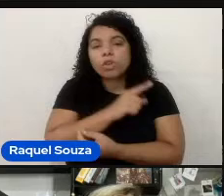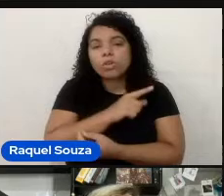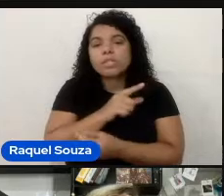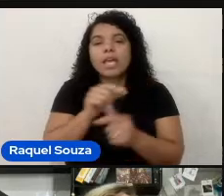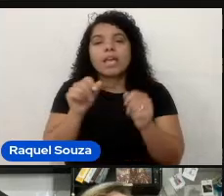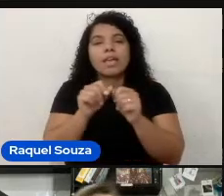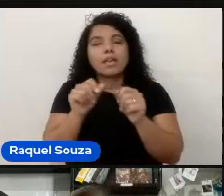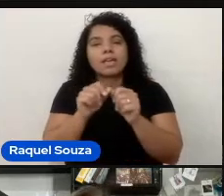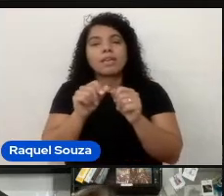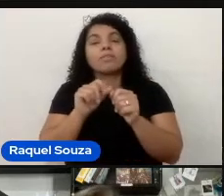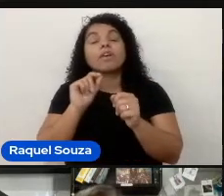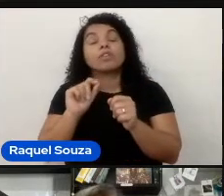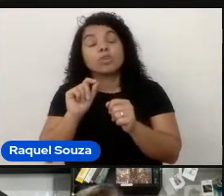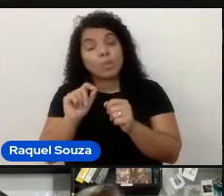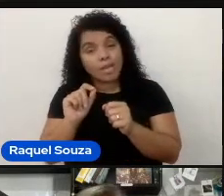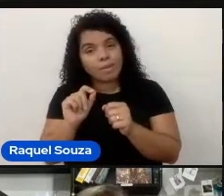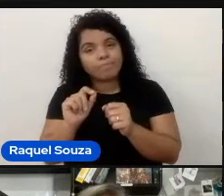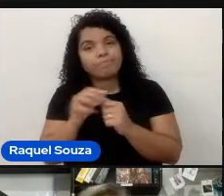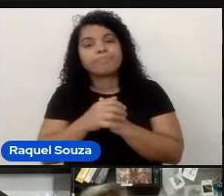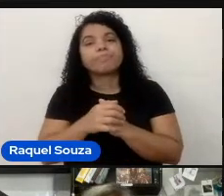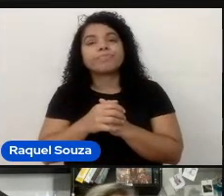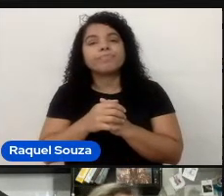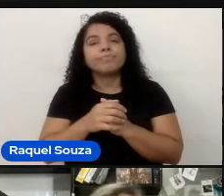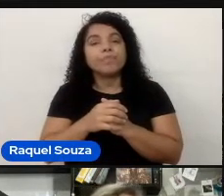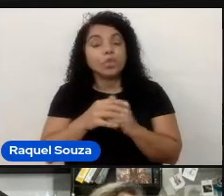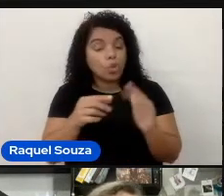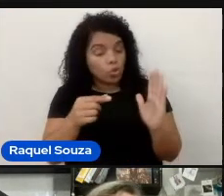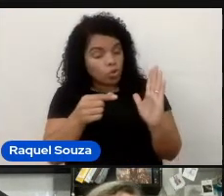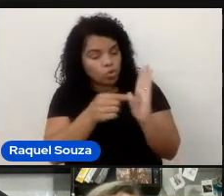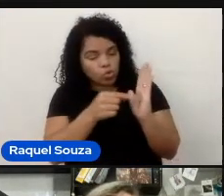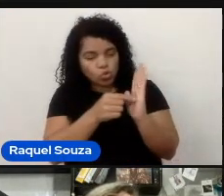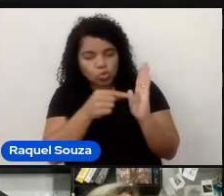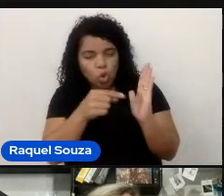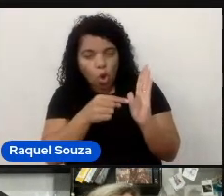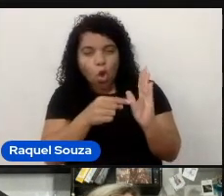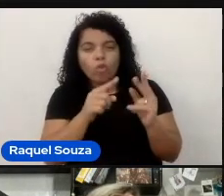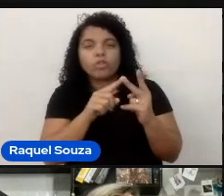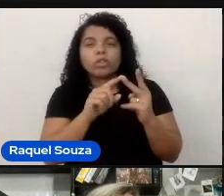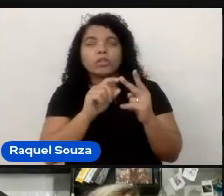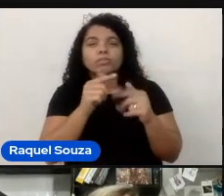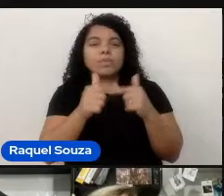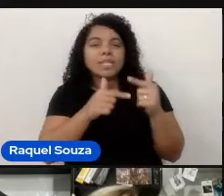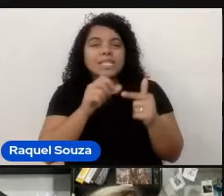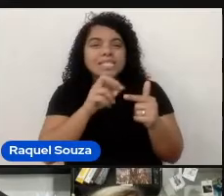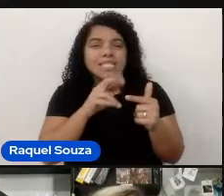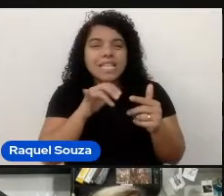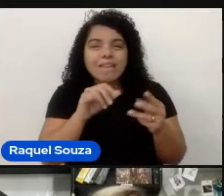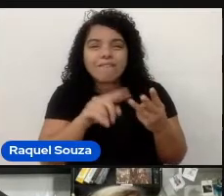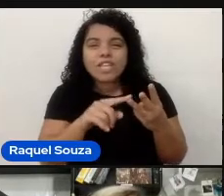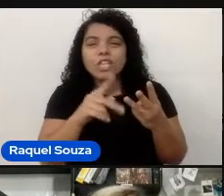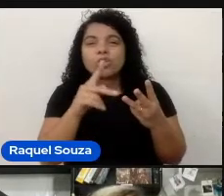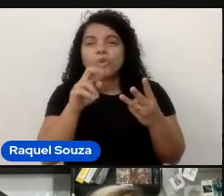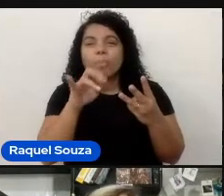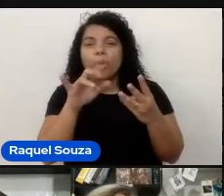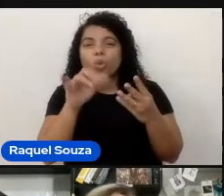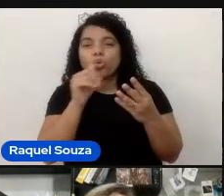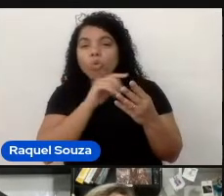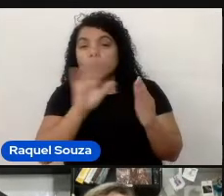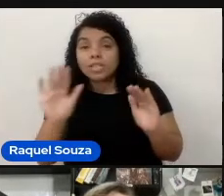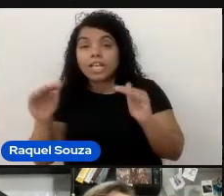que aquele software, aquele serviço, aquele produto atende uma determinada